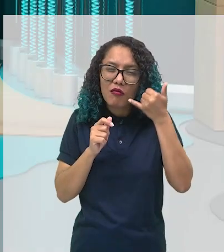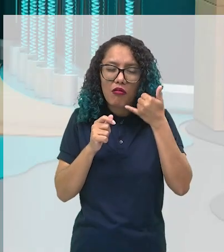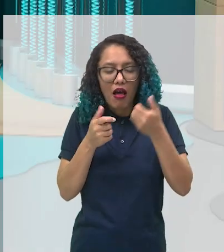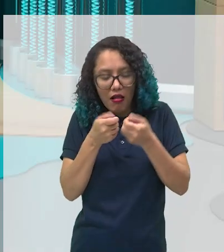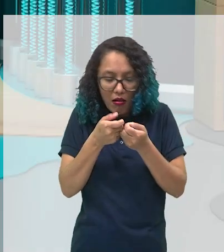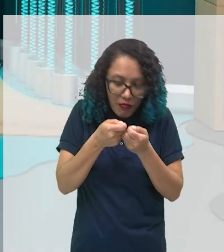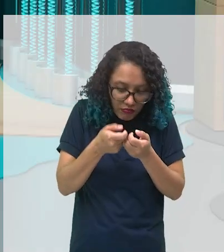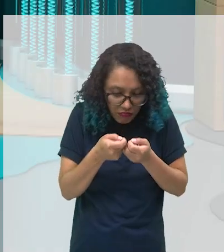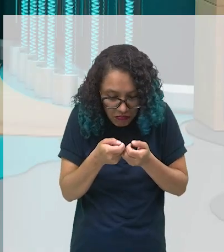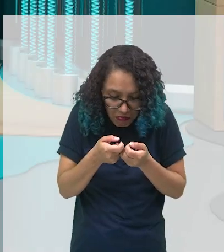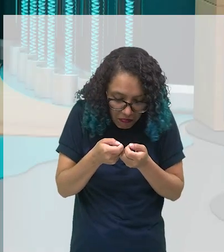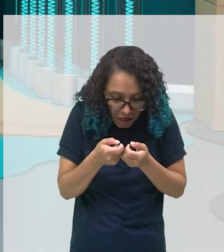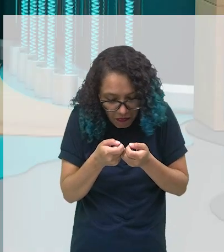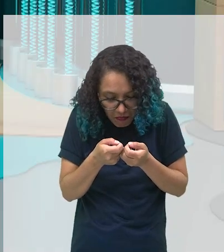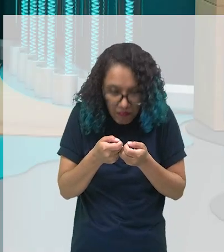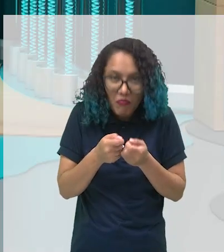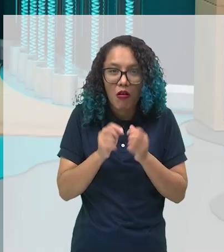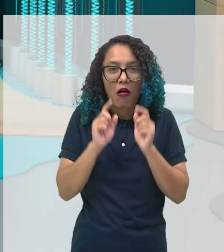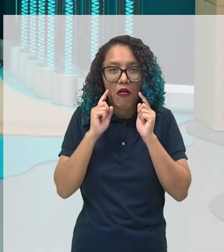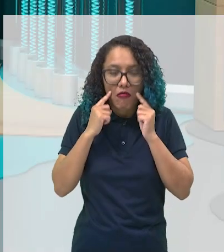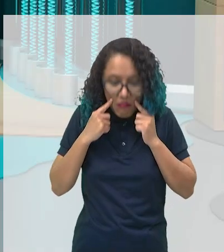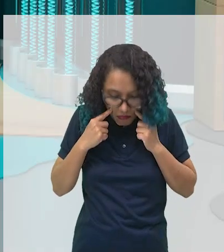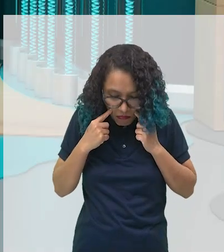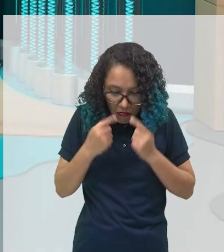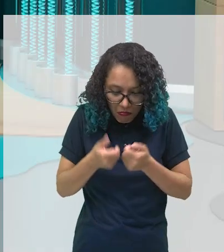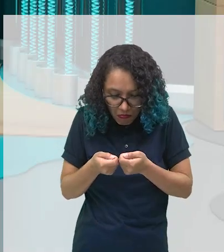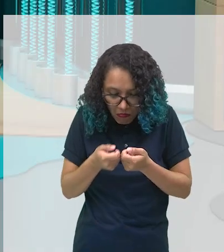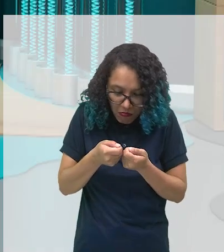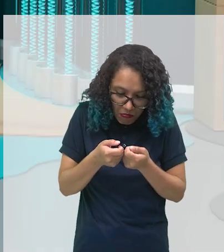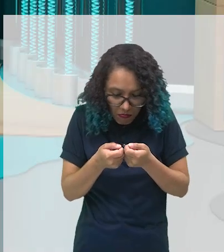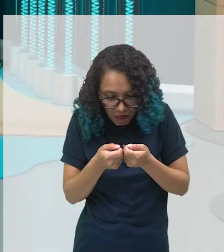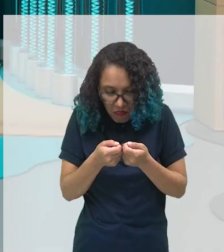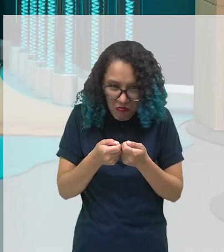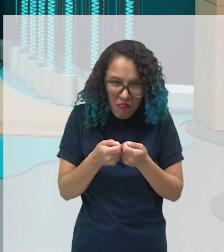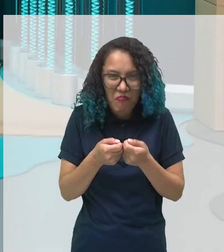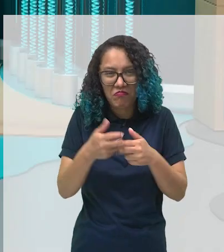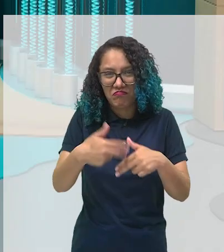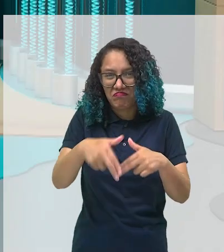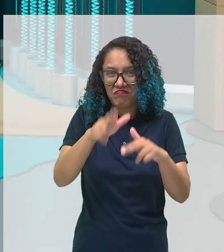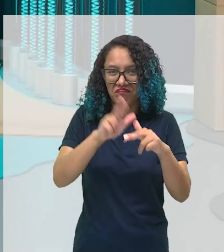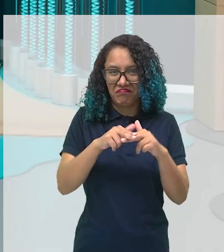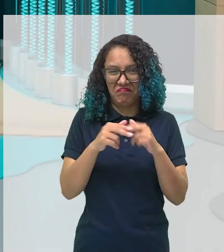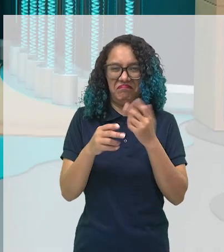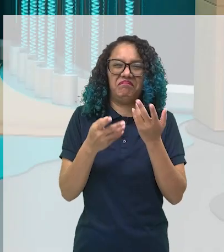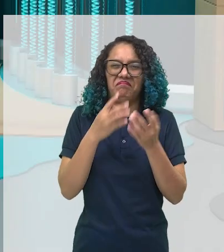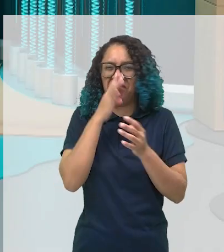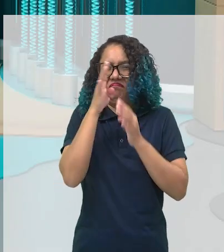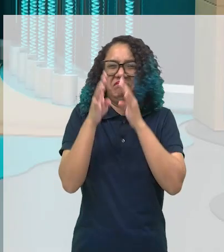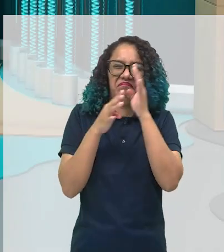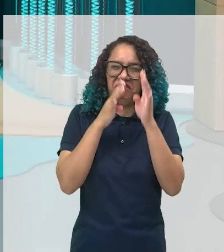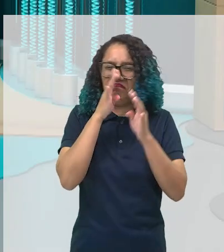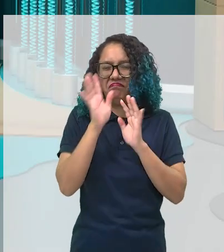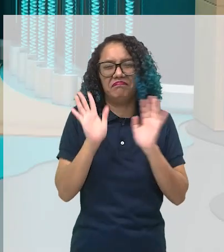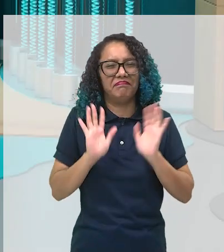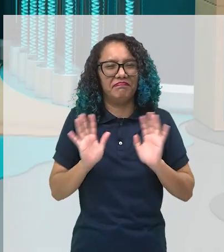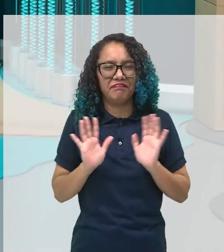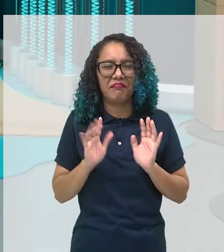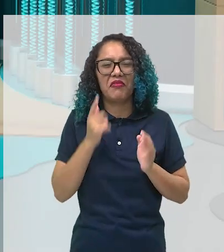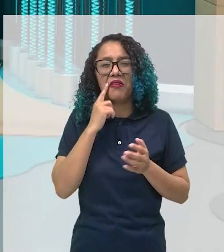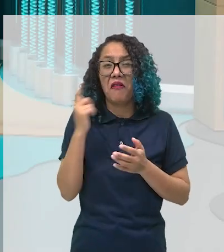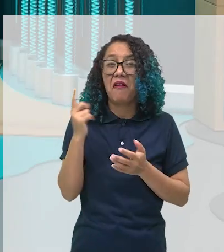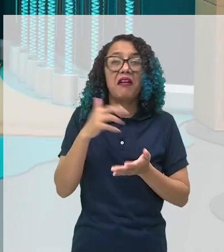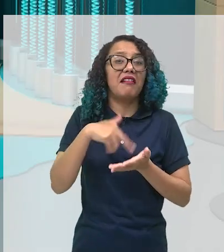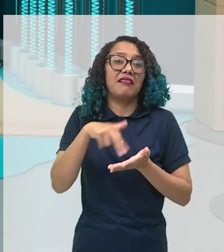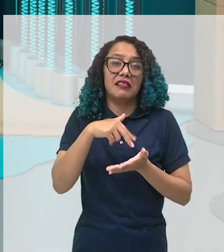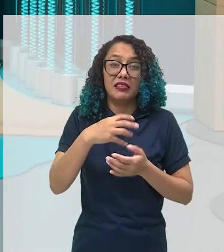muito tempo, cabeça baixa no celular, senta de qualquer jeito na cadeira, né? A dança é excelente, é uma